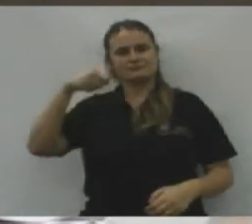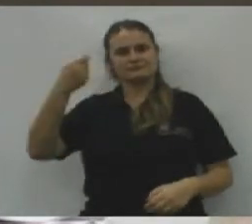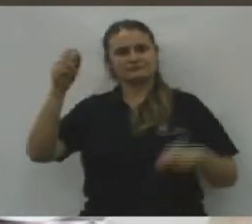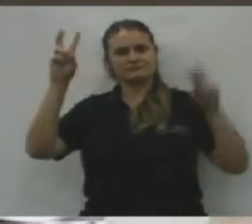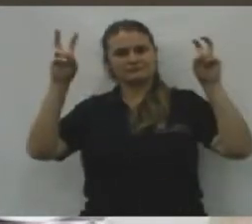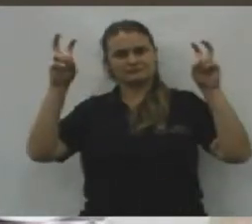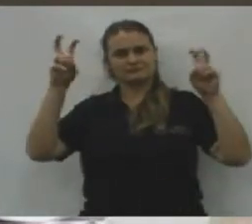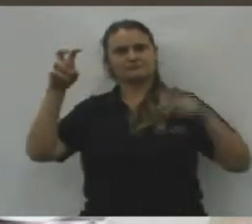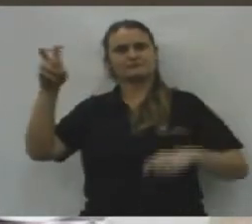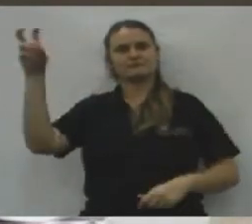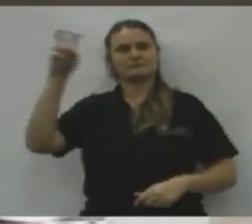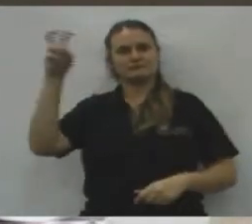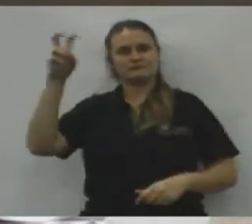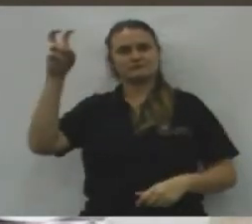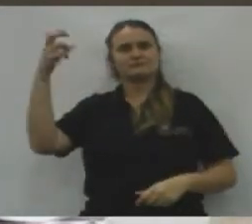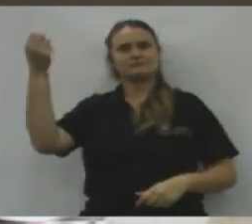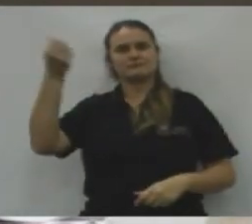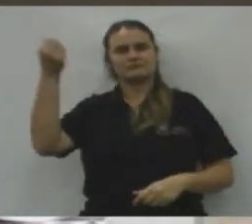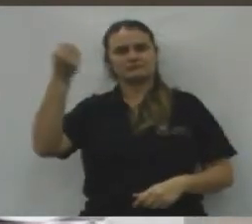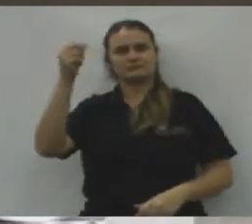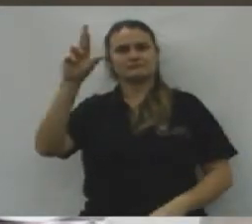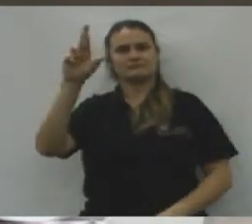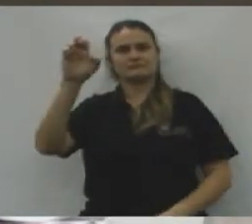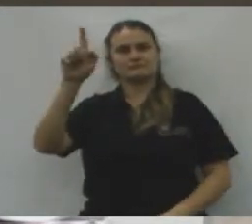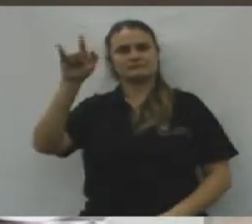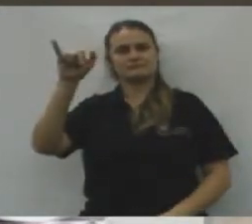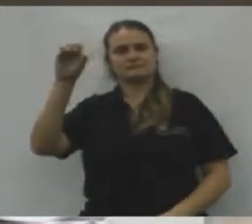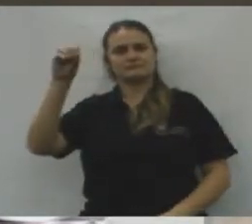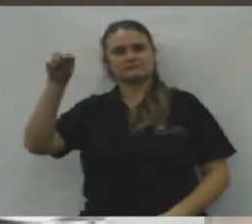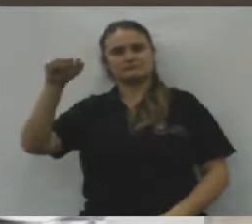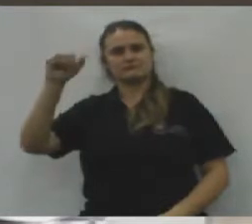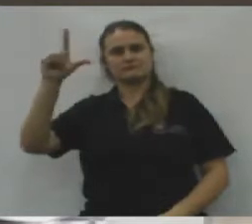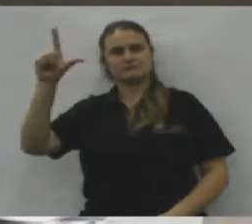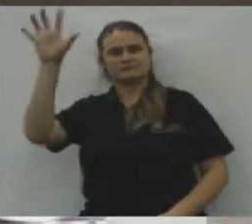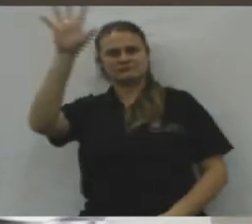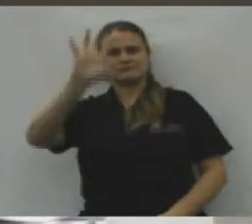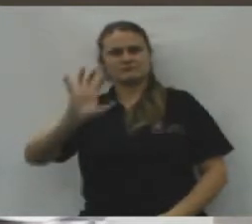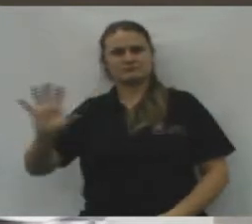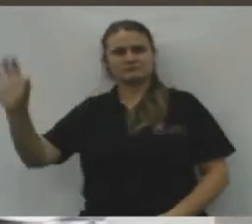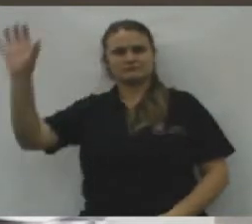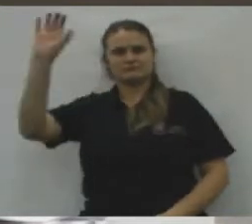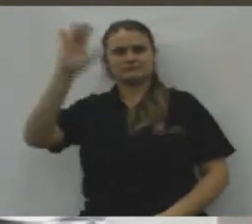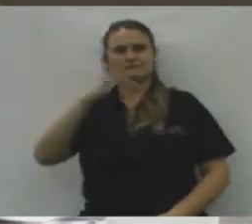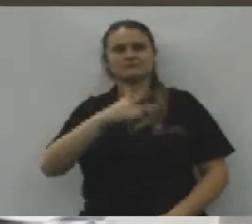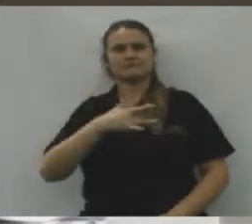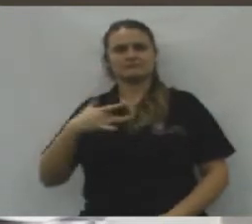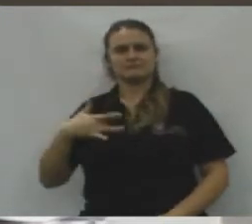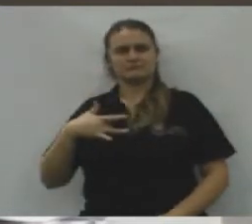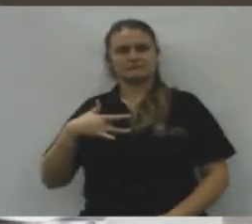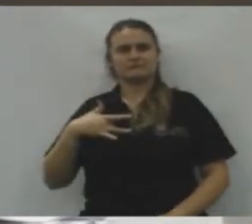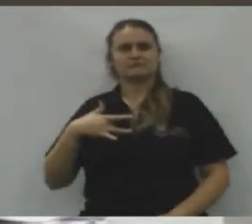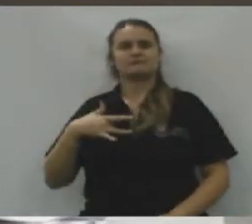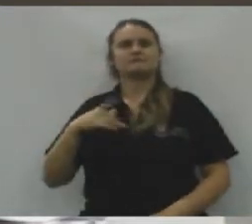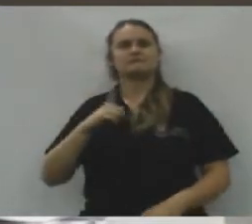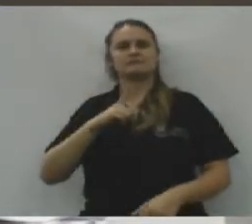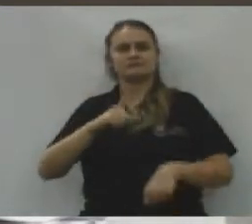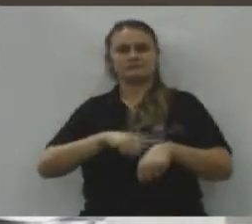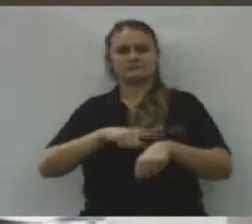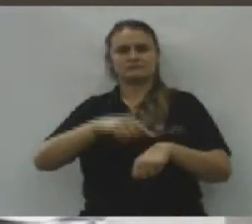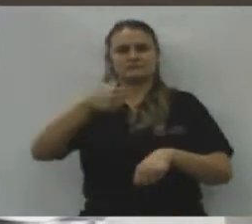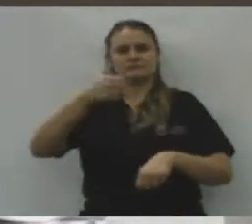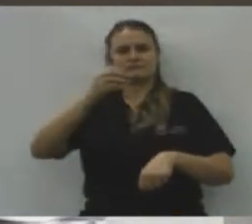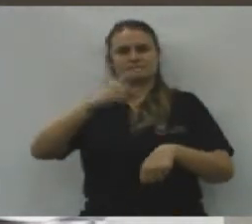à 5ª e 6ª Regionais de Saúde. A data, dia 2 de março de 2018, horário às 10